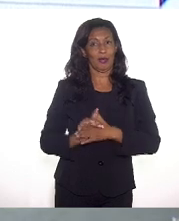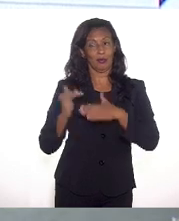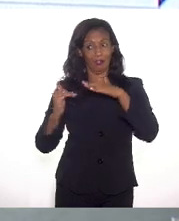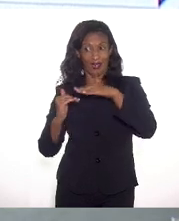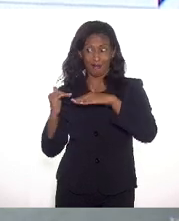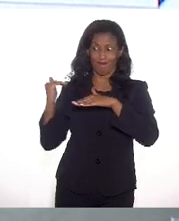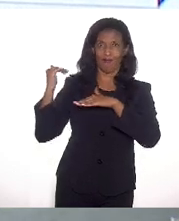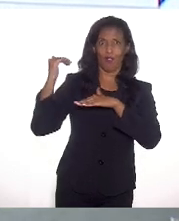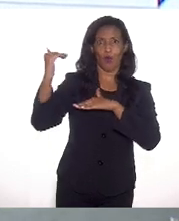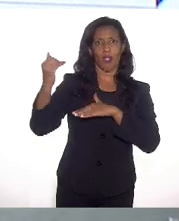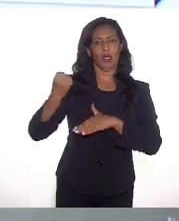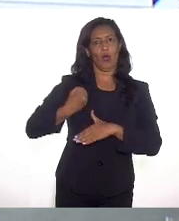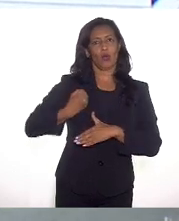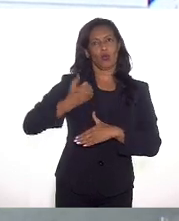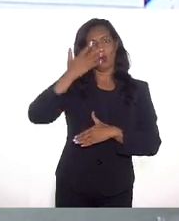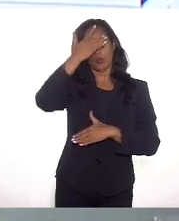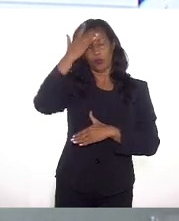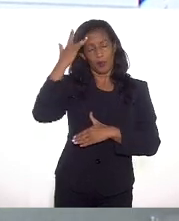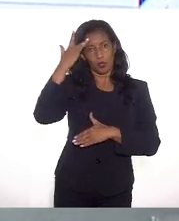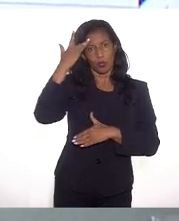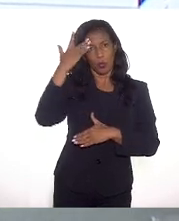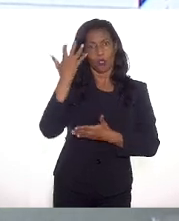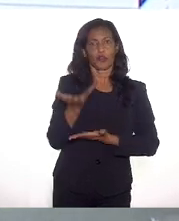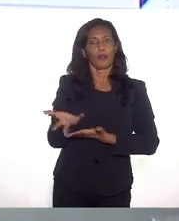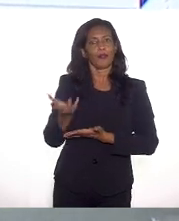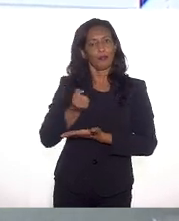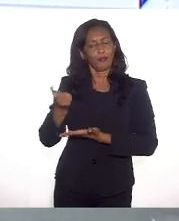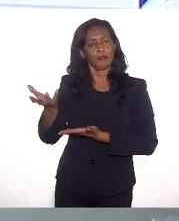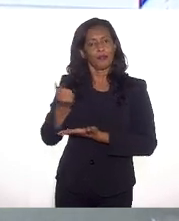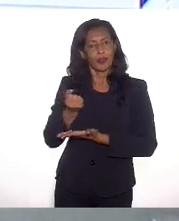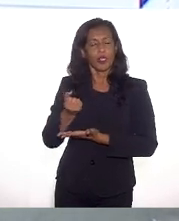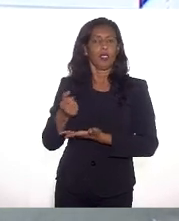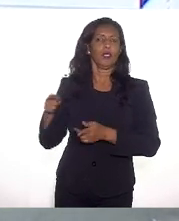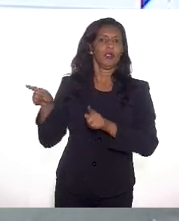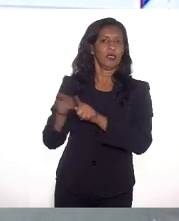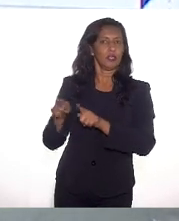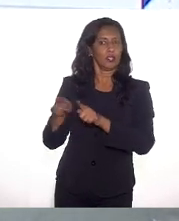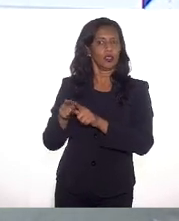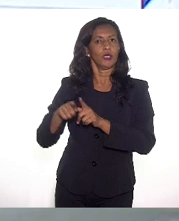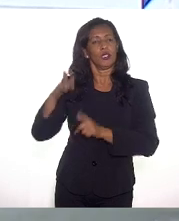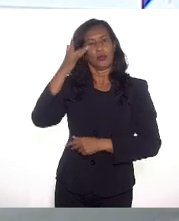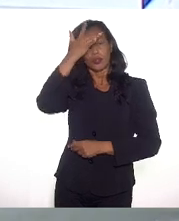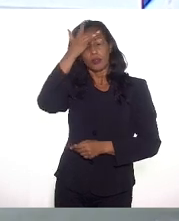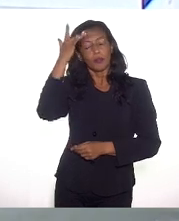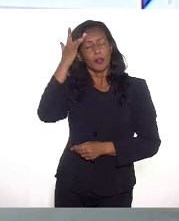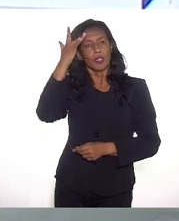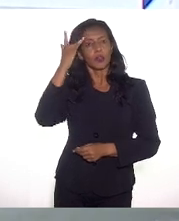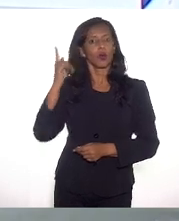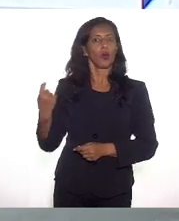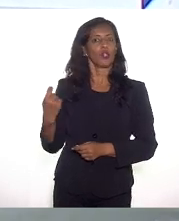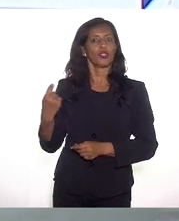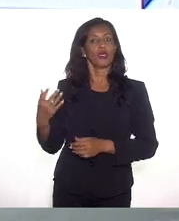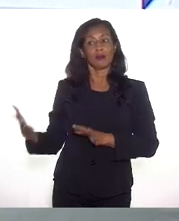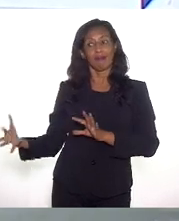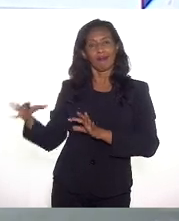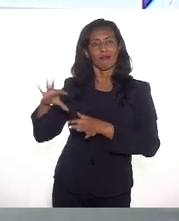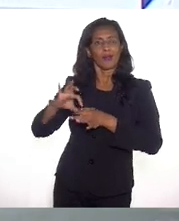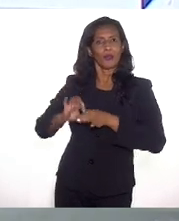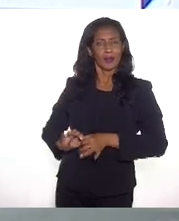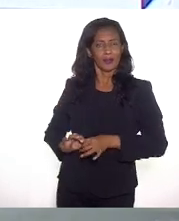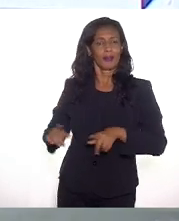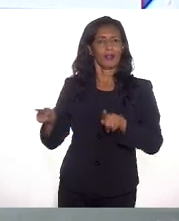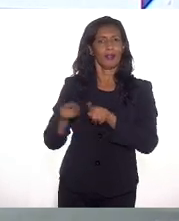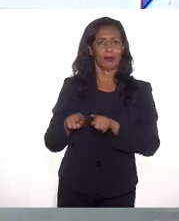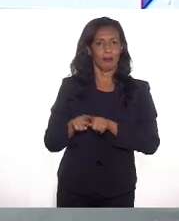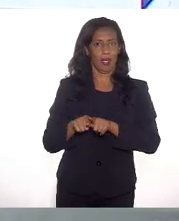aumento muito maior ainda e muito mais significativo de recursos e de pessoas abrangidas. A princípio,